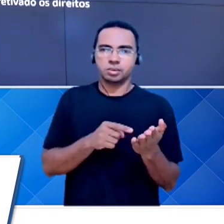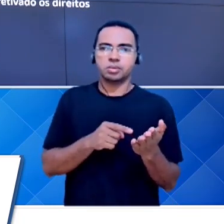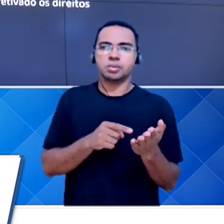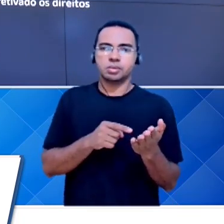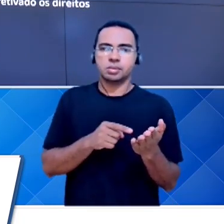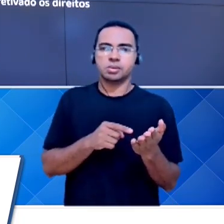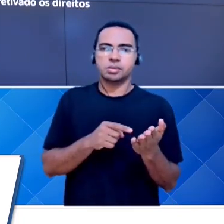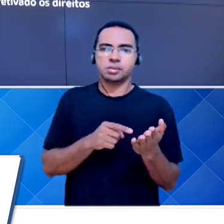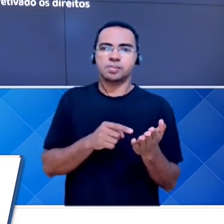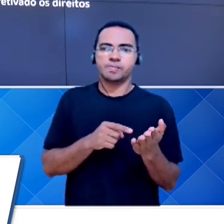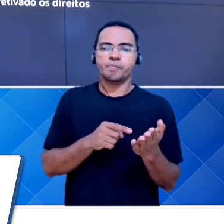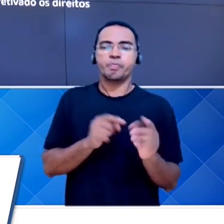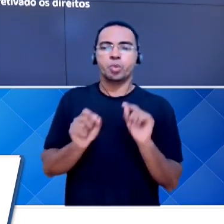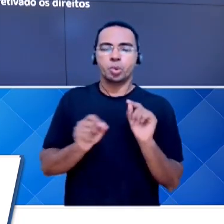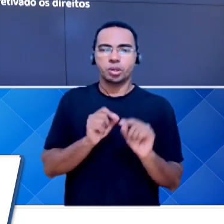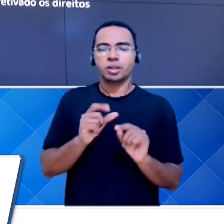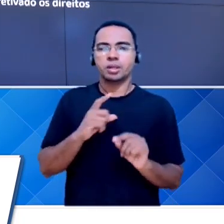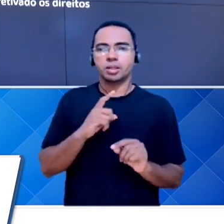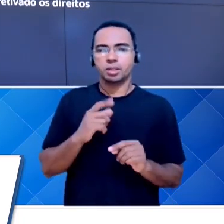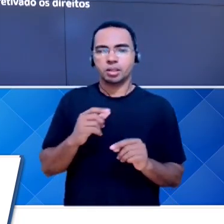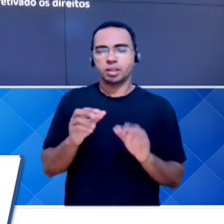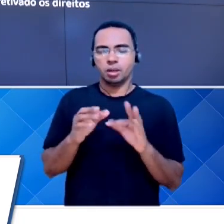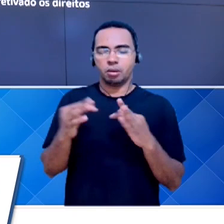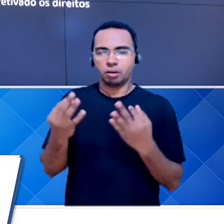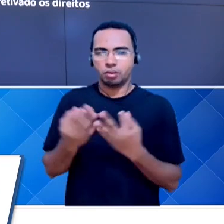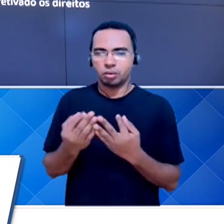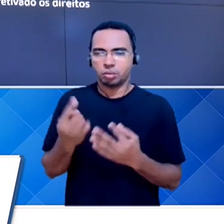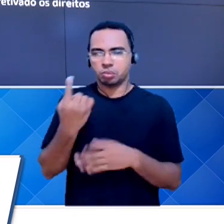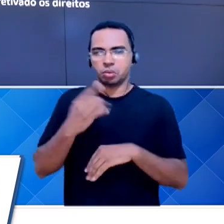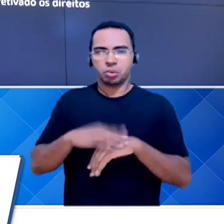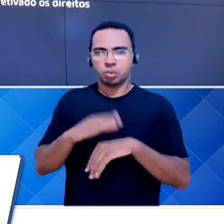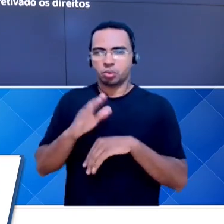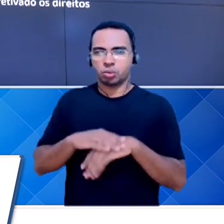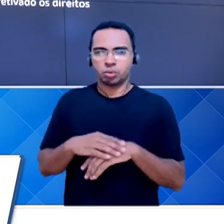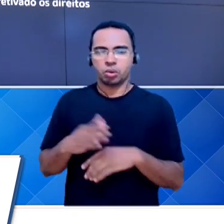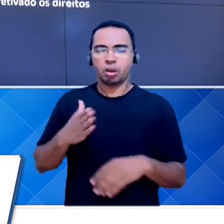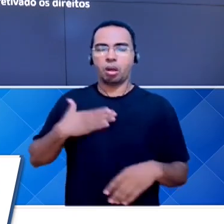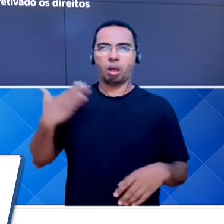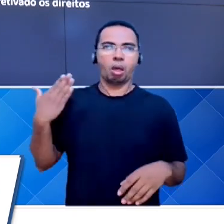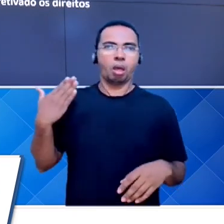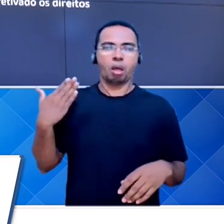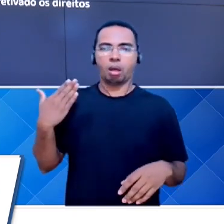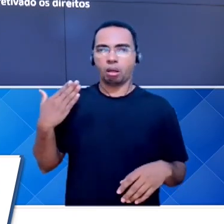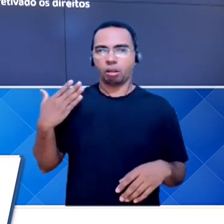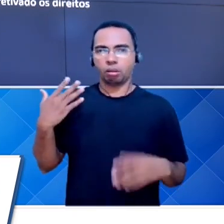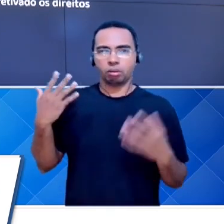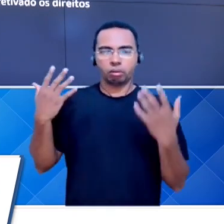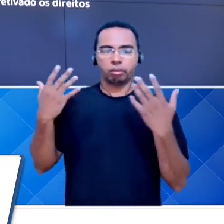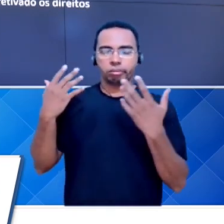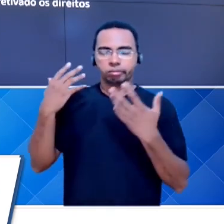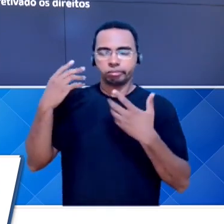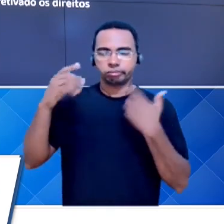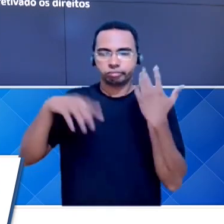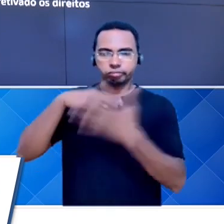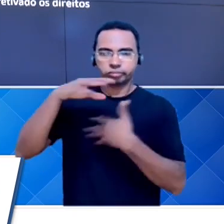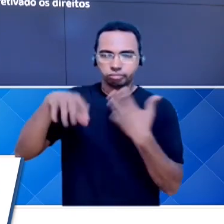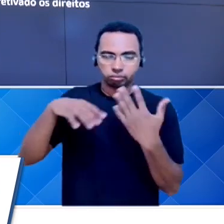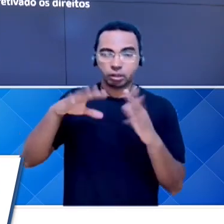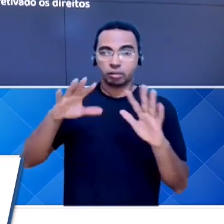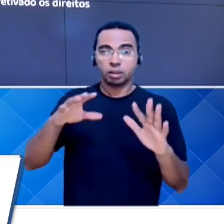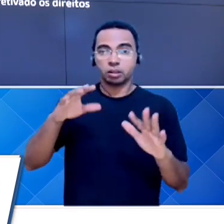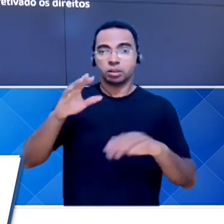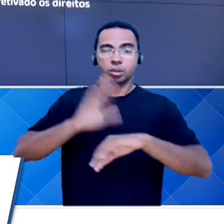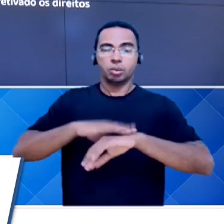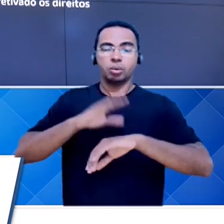né, acaba gerando para a família, né, num primeiro momento, um susto muito grande, um transtorno muito grande, mas você descobre que, ao mesmo